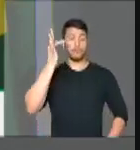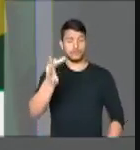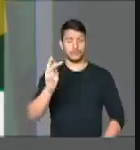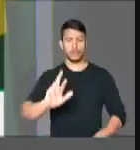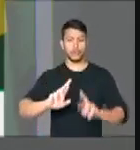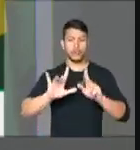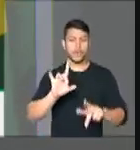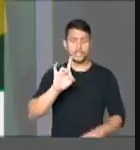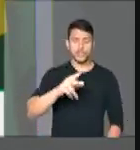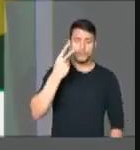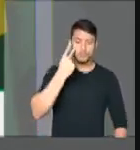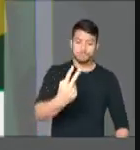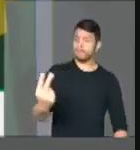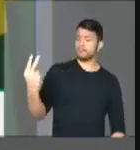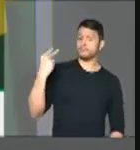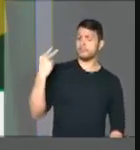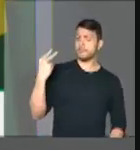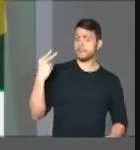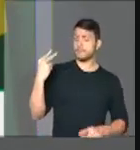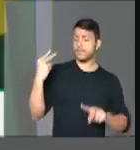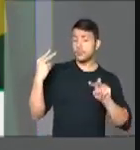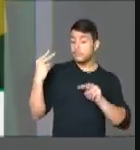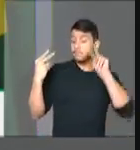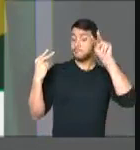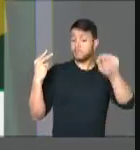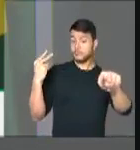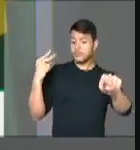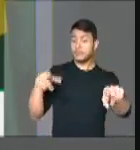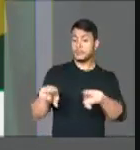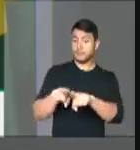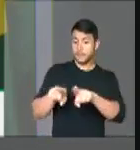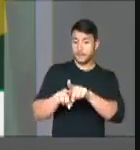para o passado, mas olhando para o futuro de um Brasil